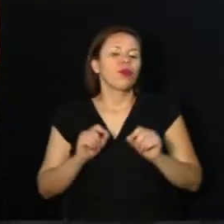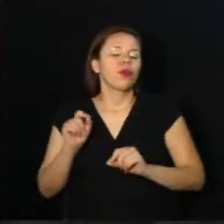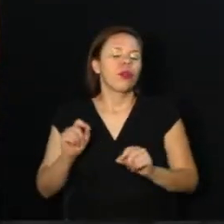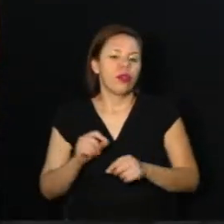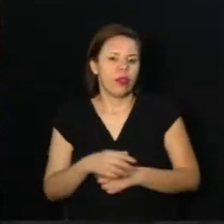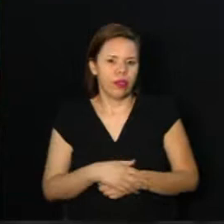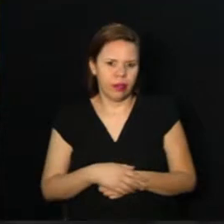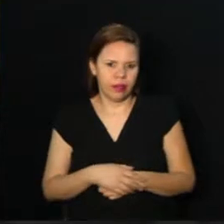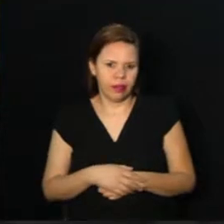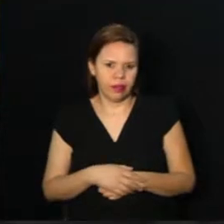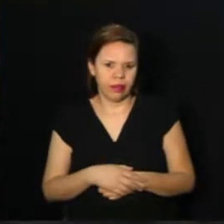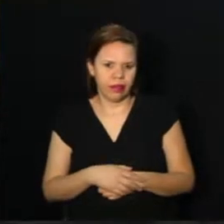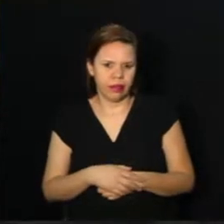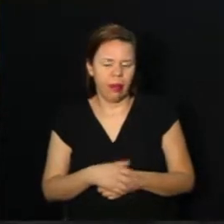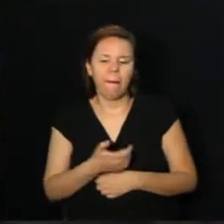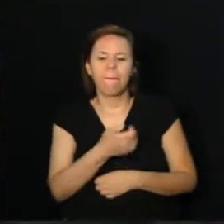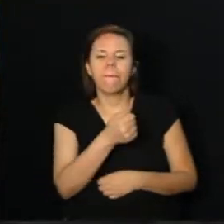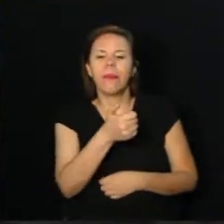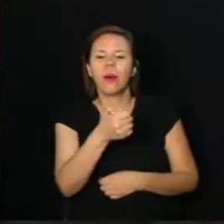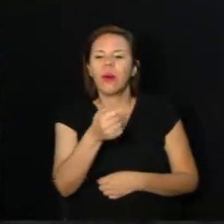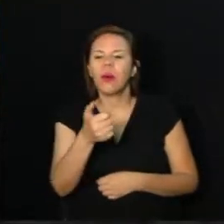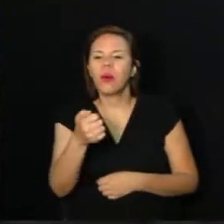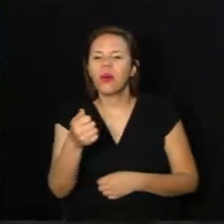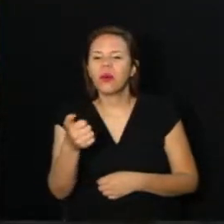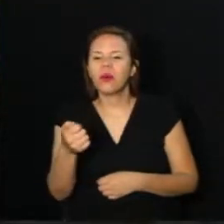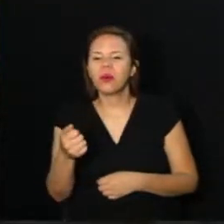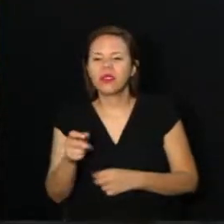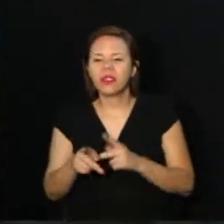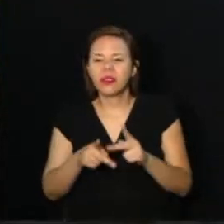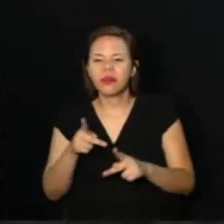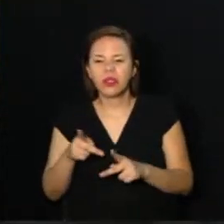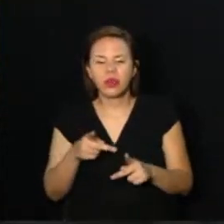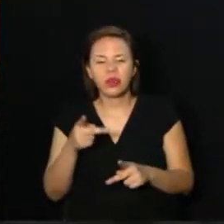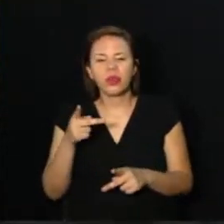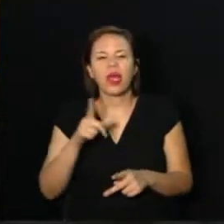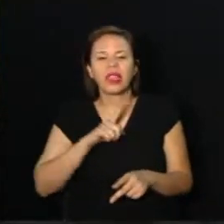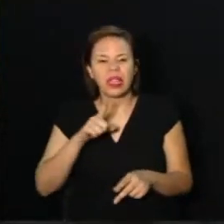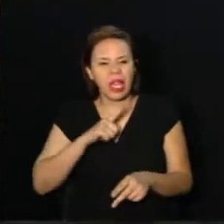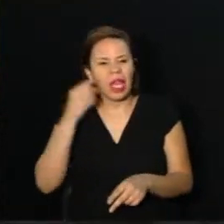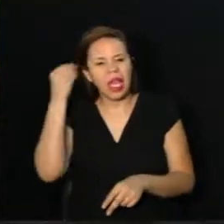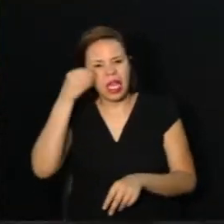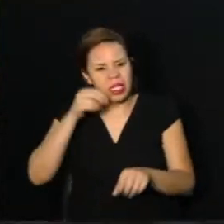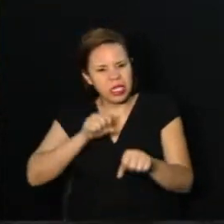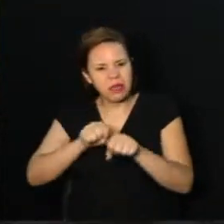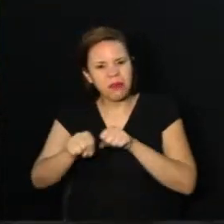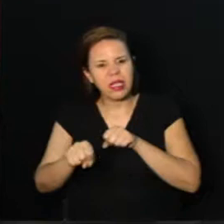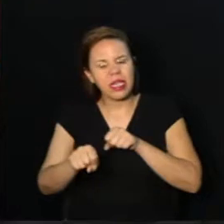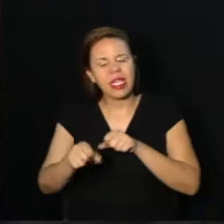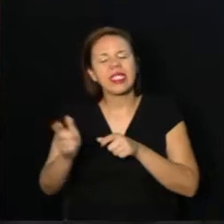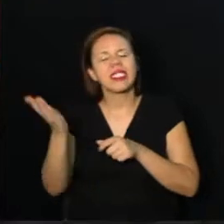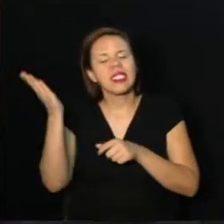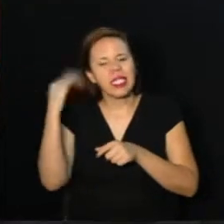verdade, poucas pessoas estão qualificadas a